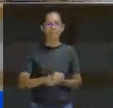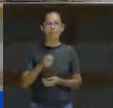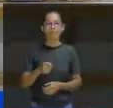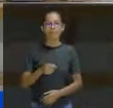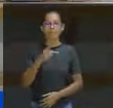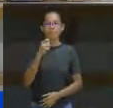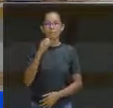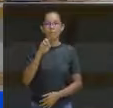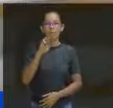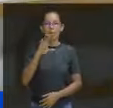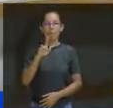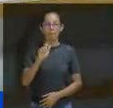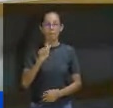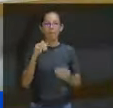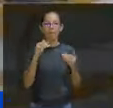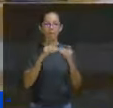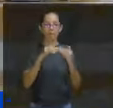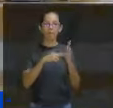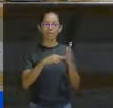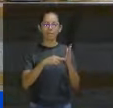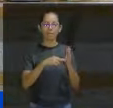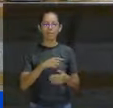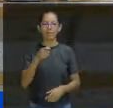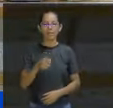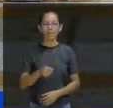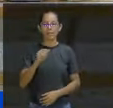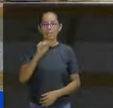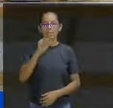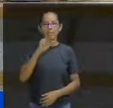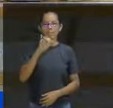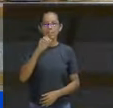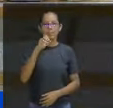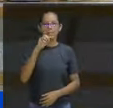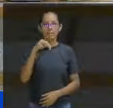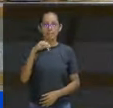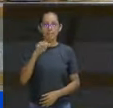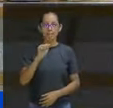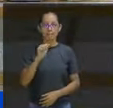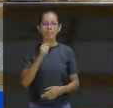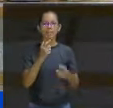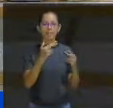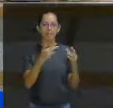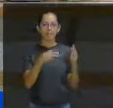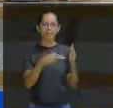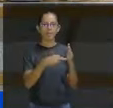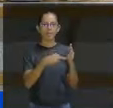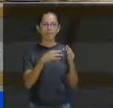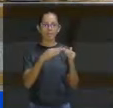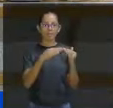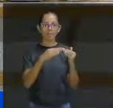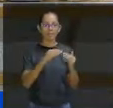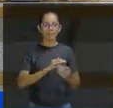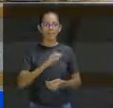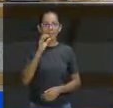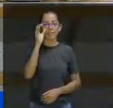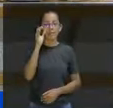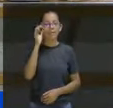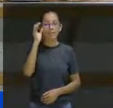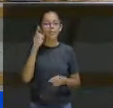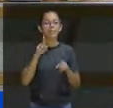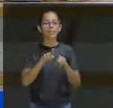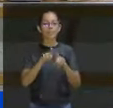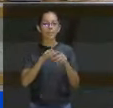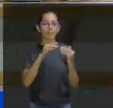Paola Santos. Também acompanho, presidente. Visa Ariadne Alencar. Acompanho o relator, presidente. Visa Carmo Antônio.